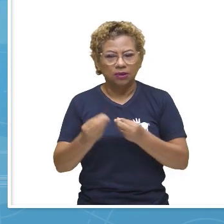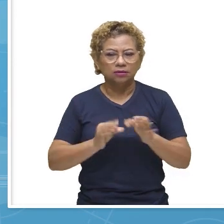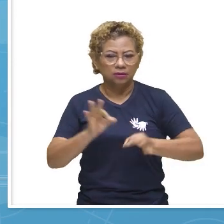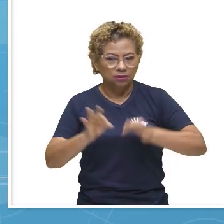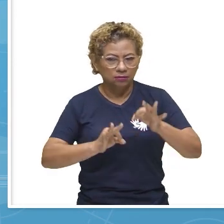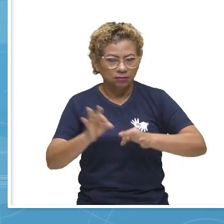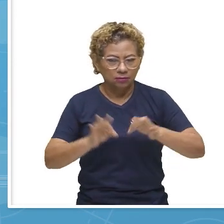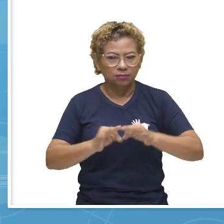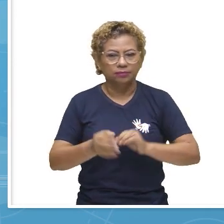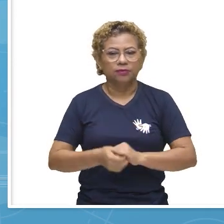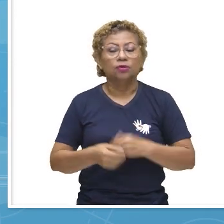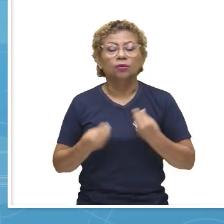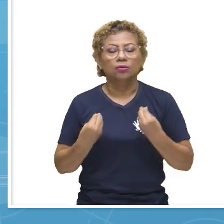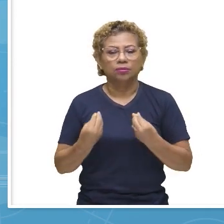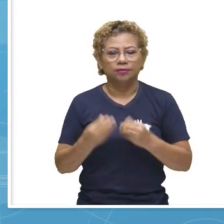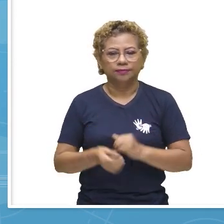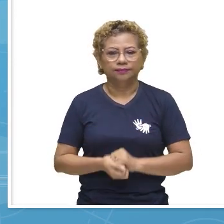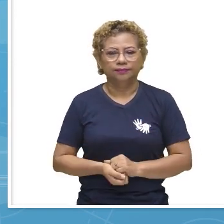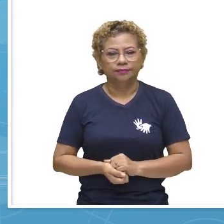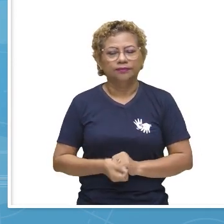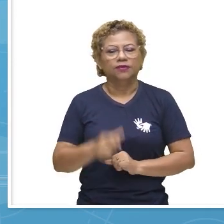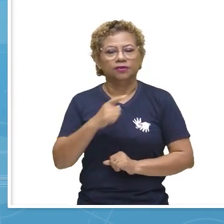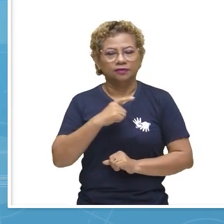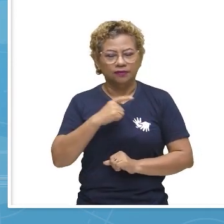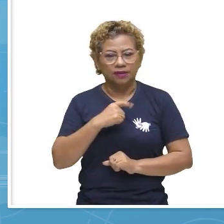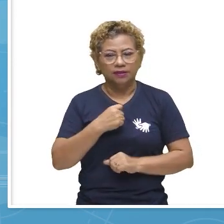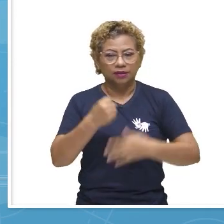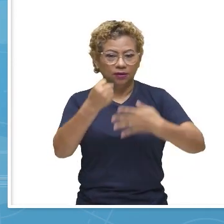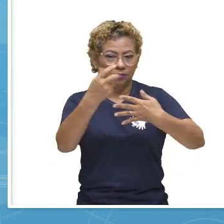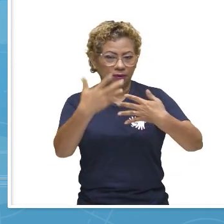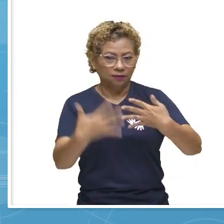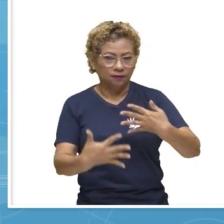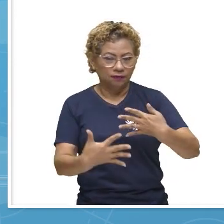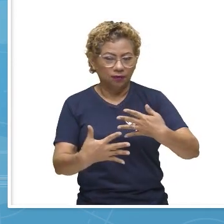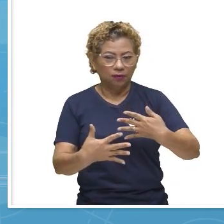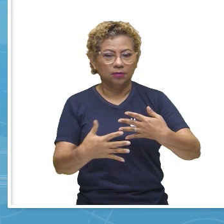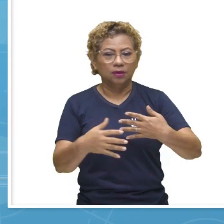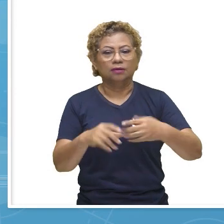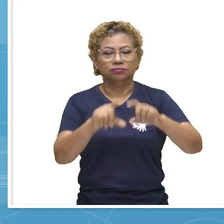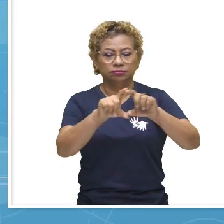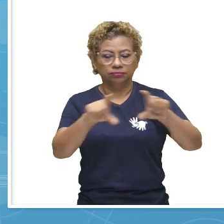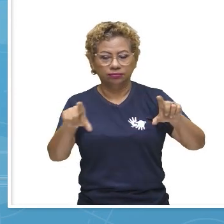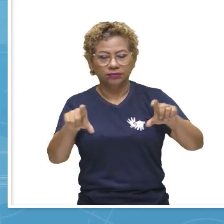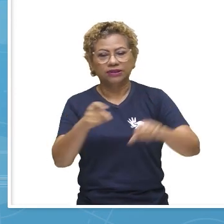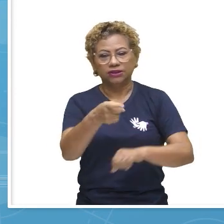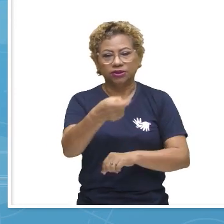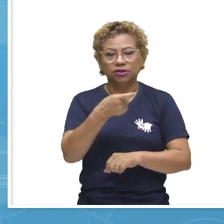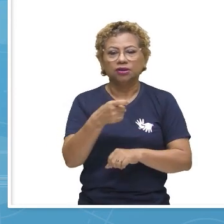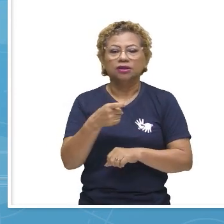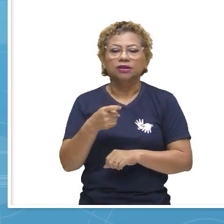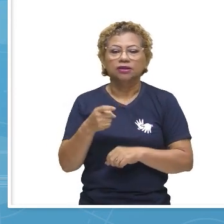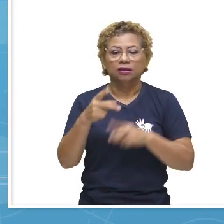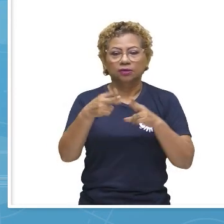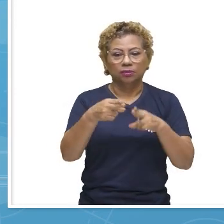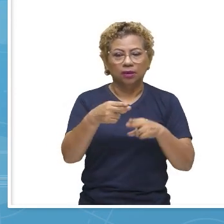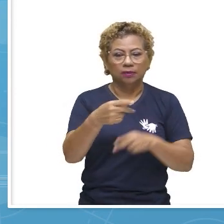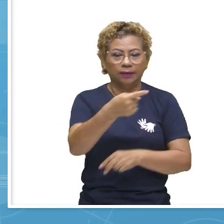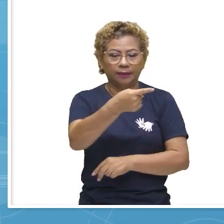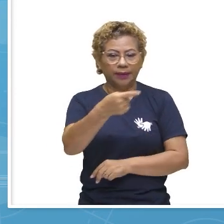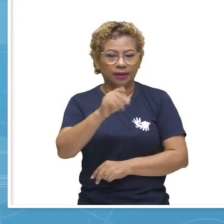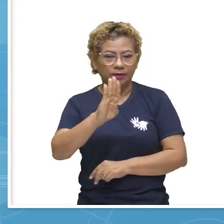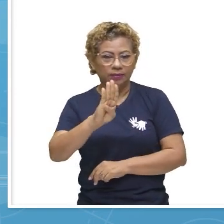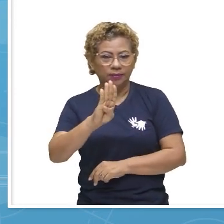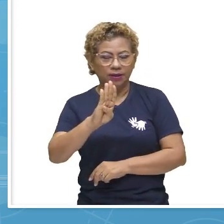essa resposta? Nessa fórmula aqui, né? A fórmula de resolução de uma equação do